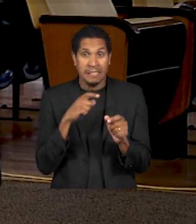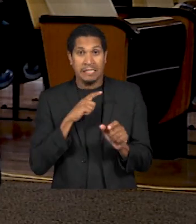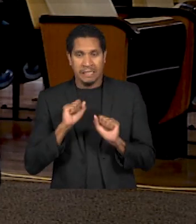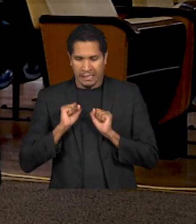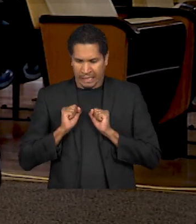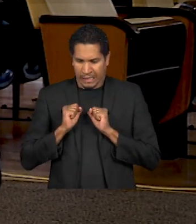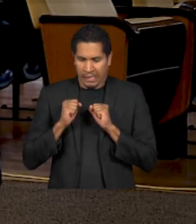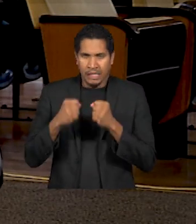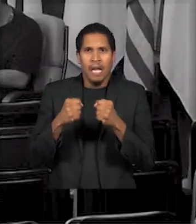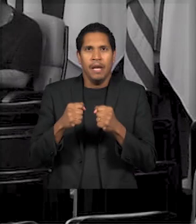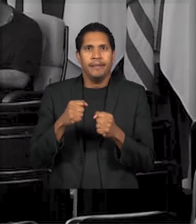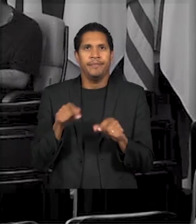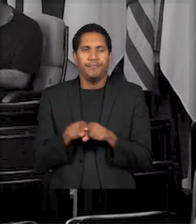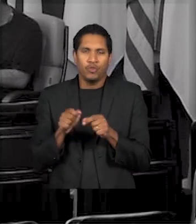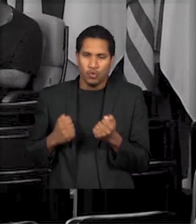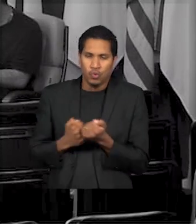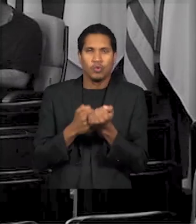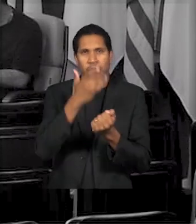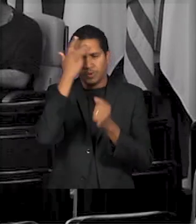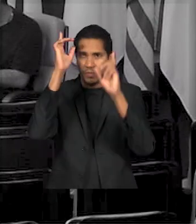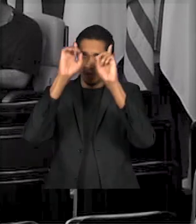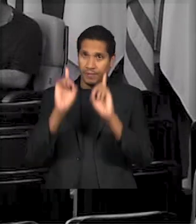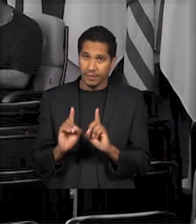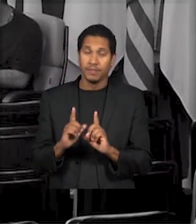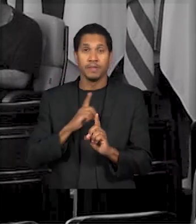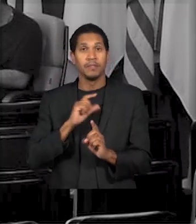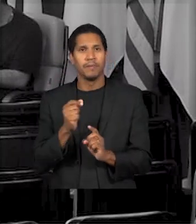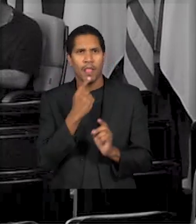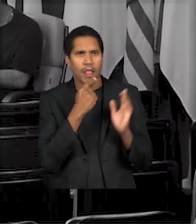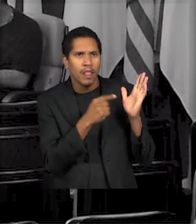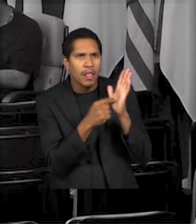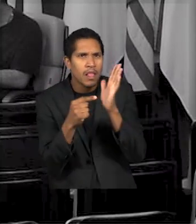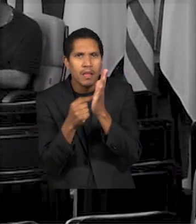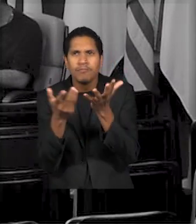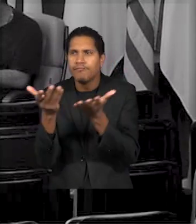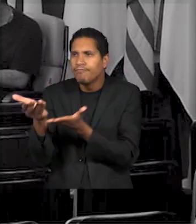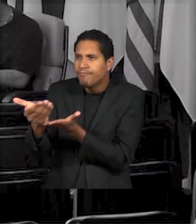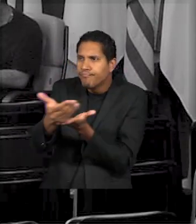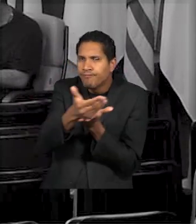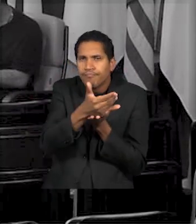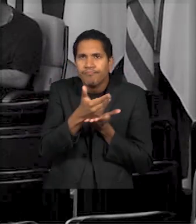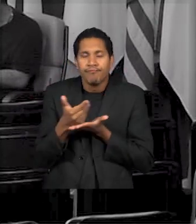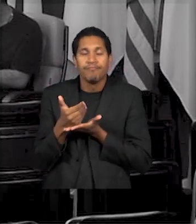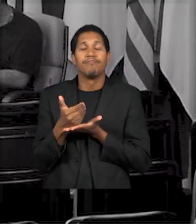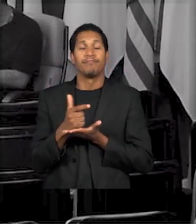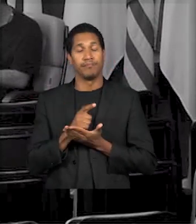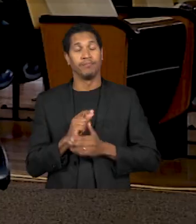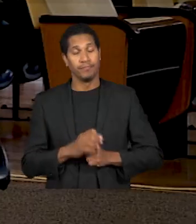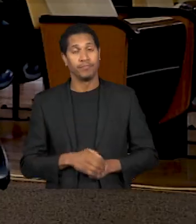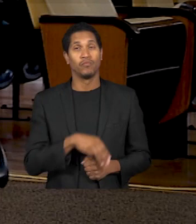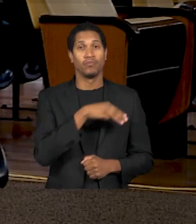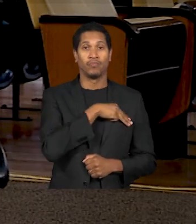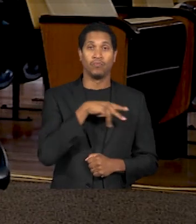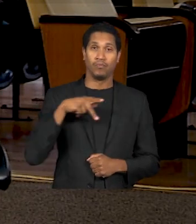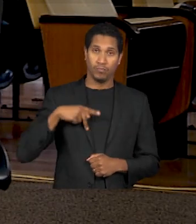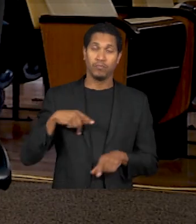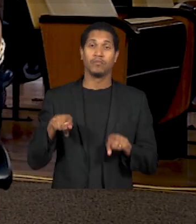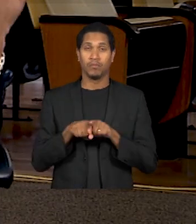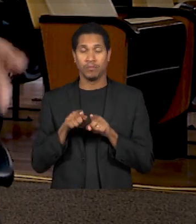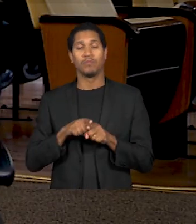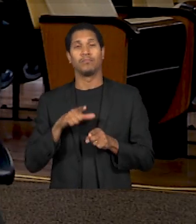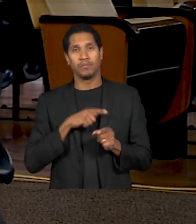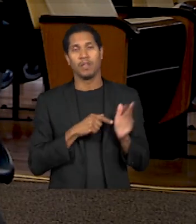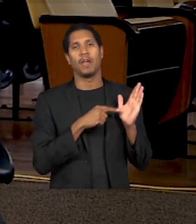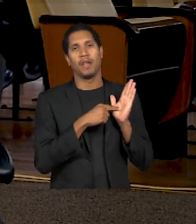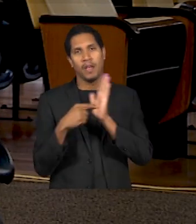luta da pessoa com deficiência, então receber as denúncias, né? Então, o Ministério Público também encaminha denúncias para a